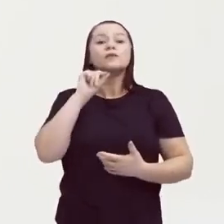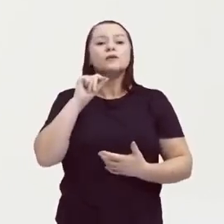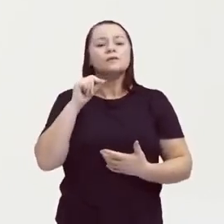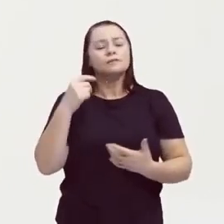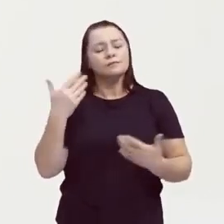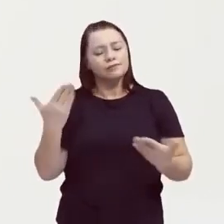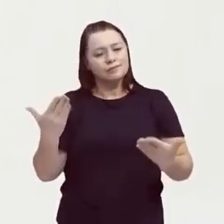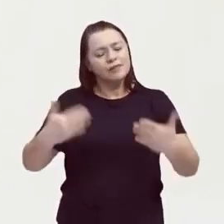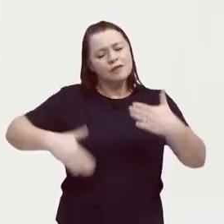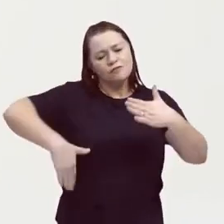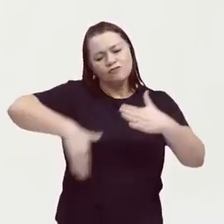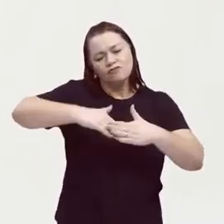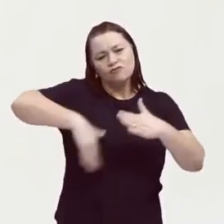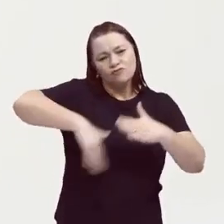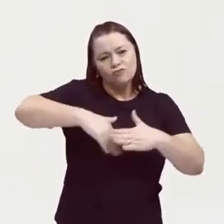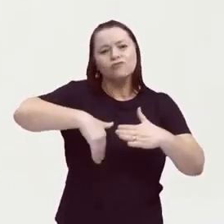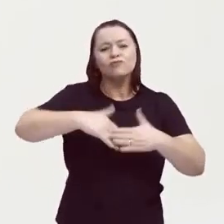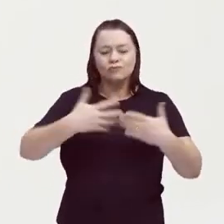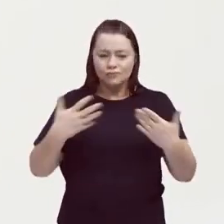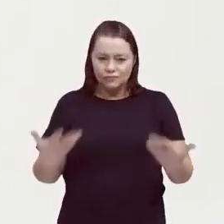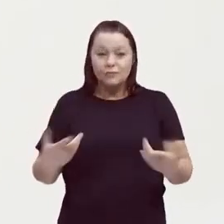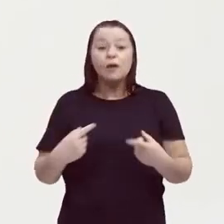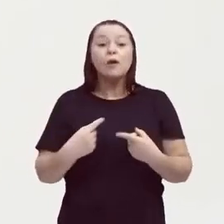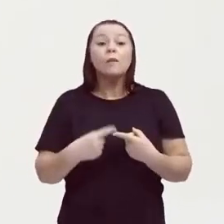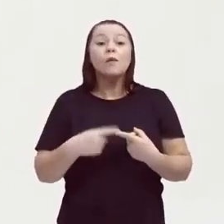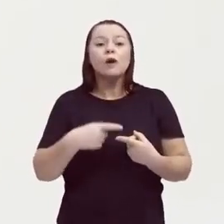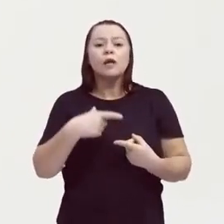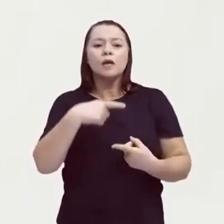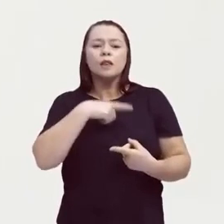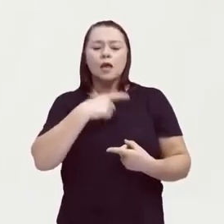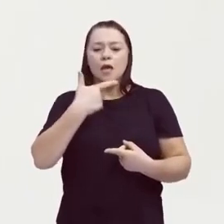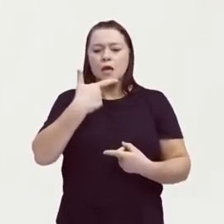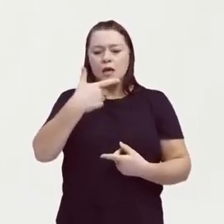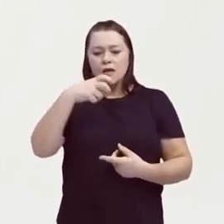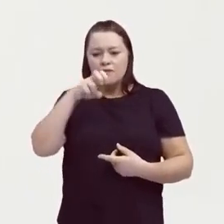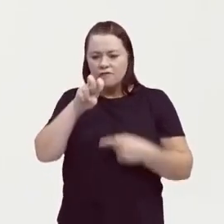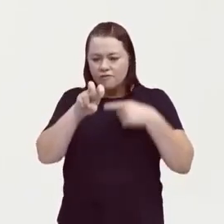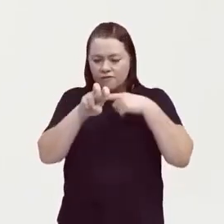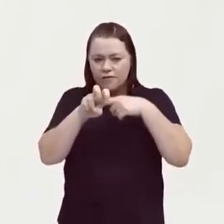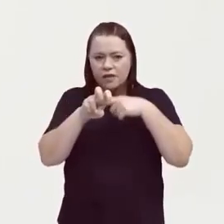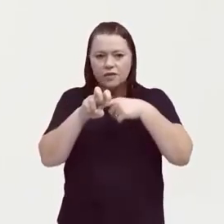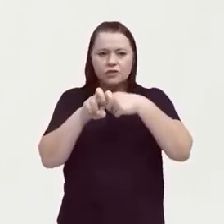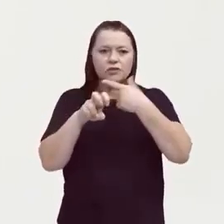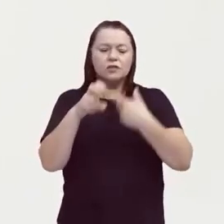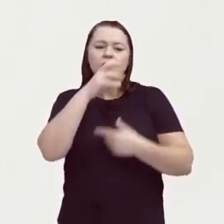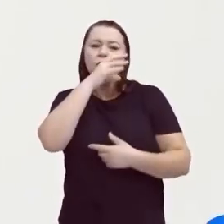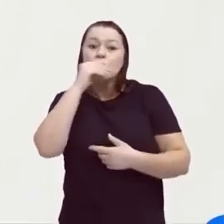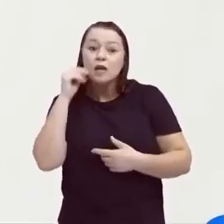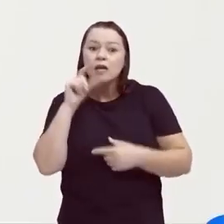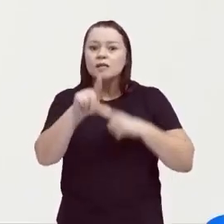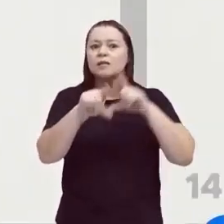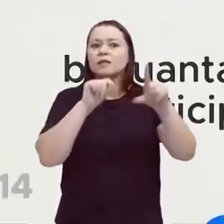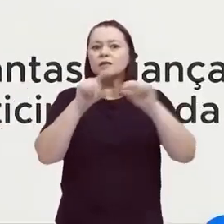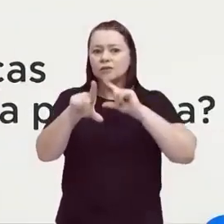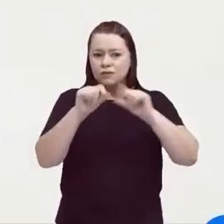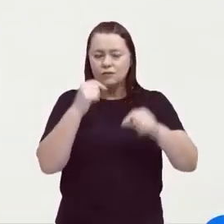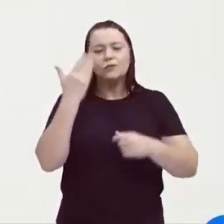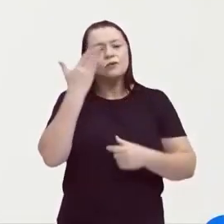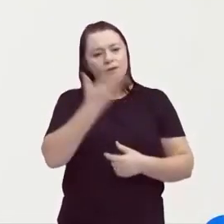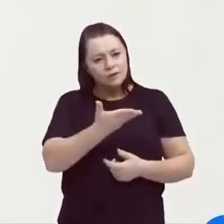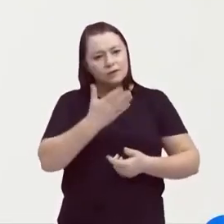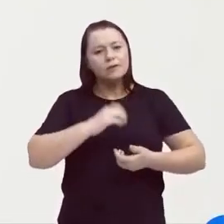O futebol, porque ele apresentou o número de 25. 25 crianças votaram no